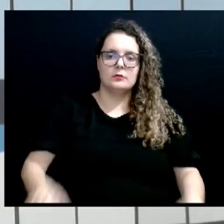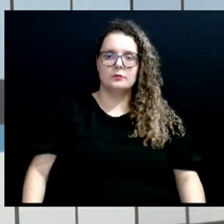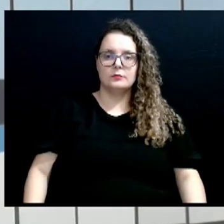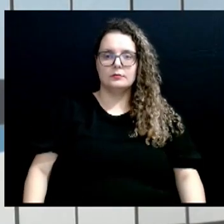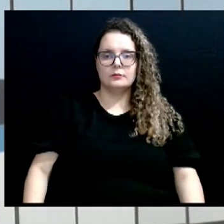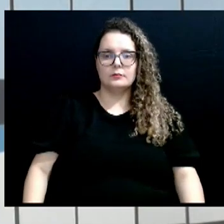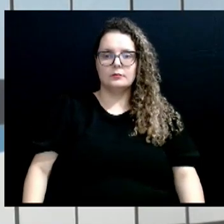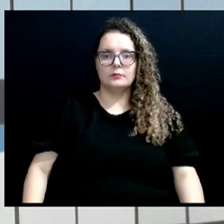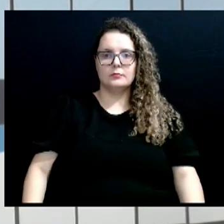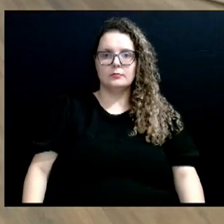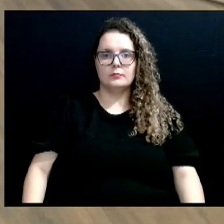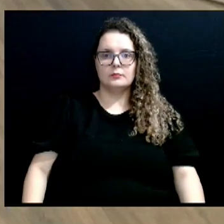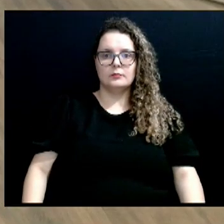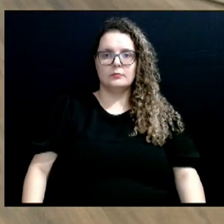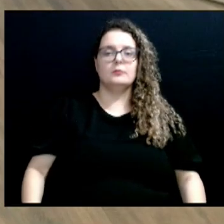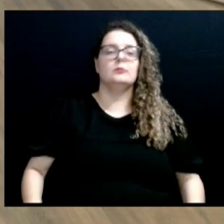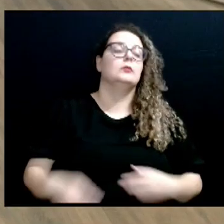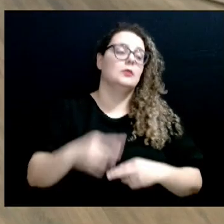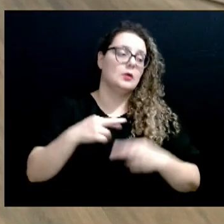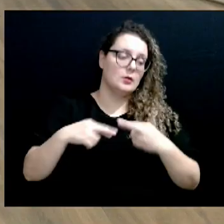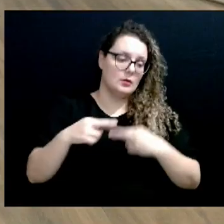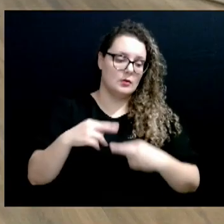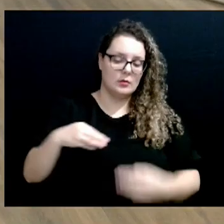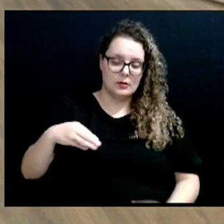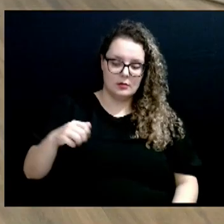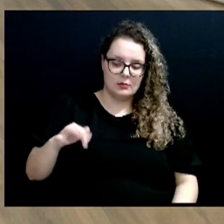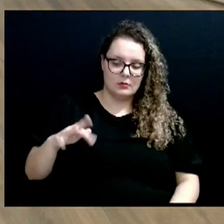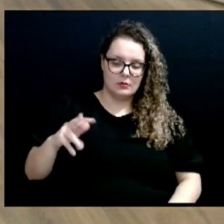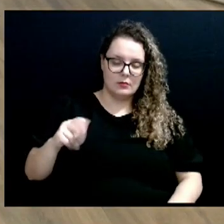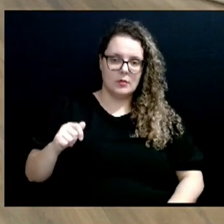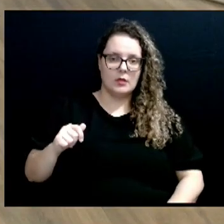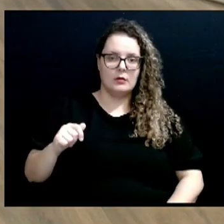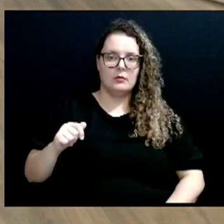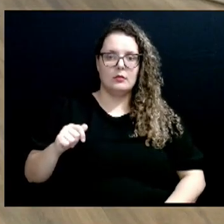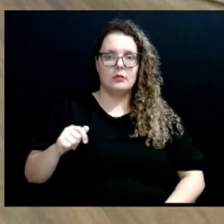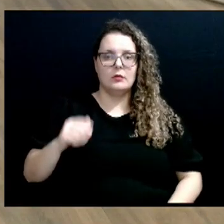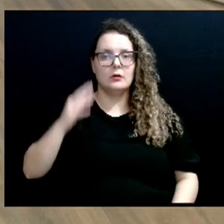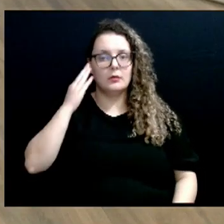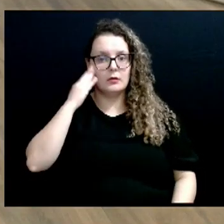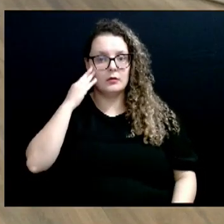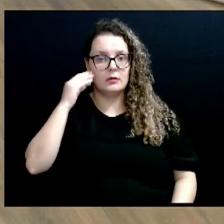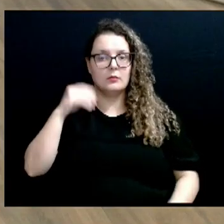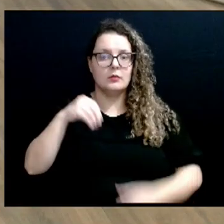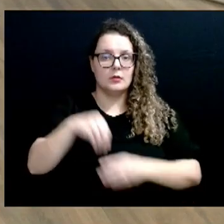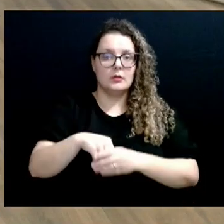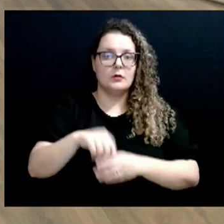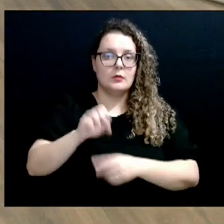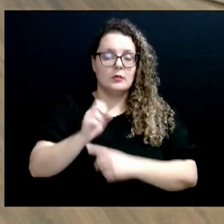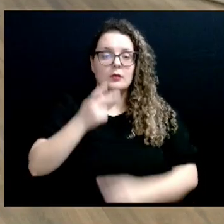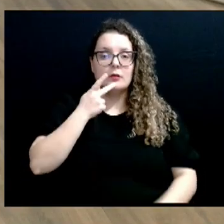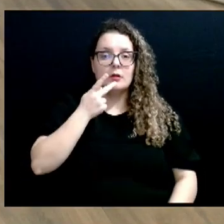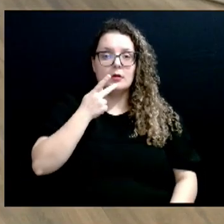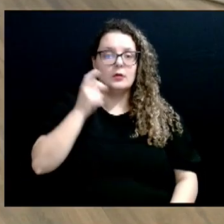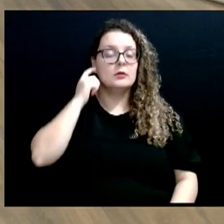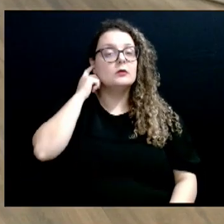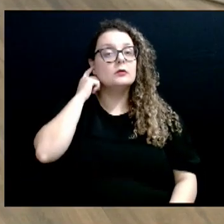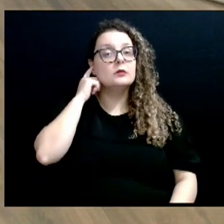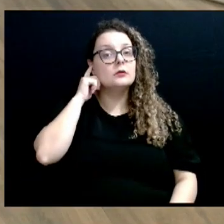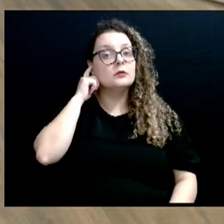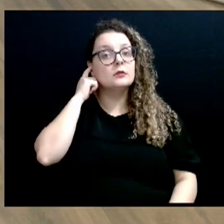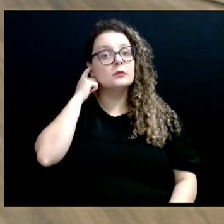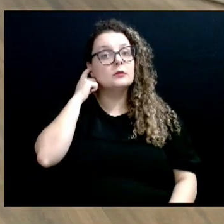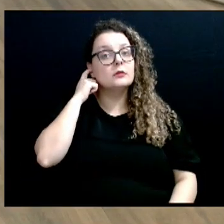Inclusive, em relação à máfia, eu sei porque aqui no interior comenta-se muito sobre algumas cidades, por